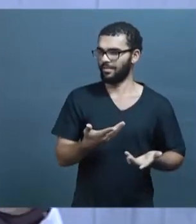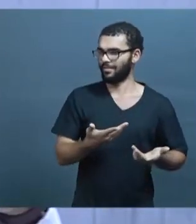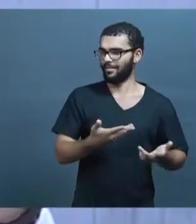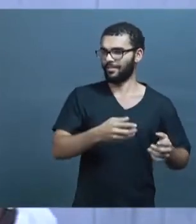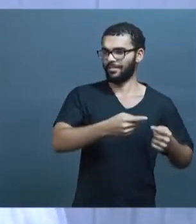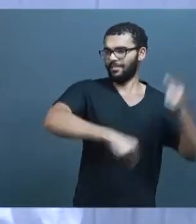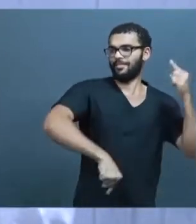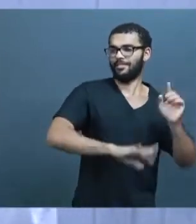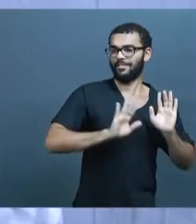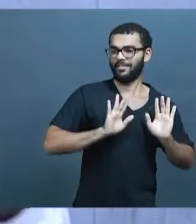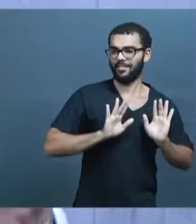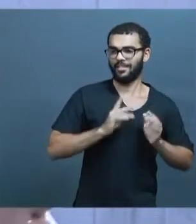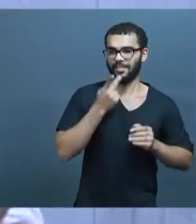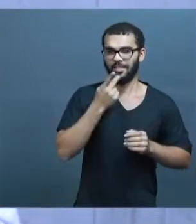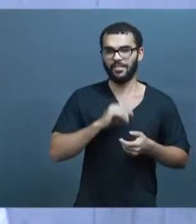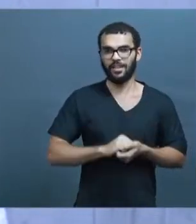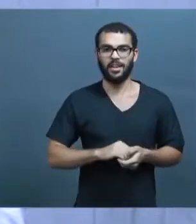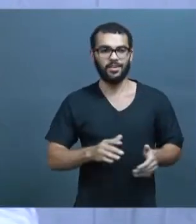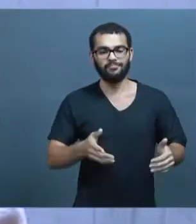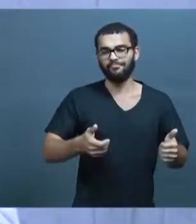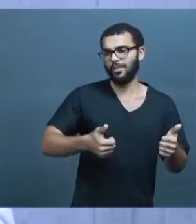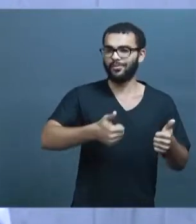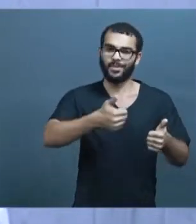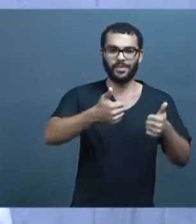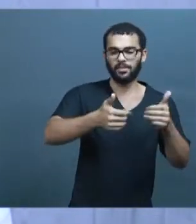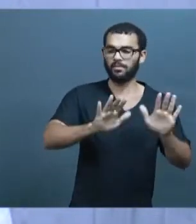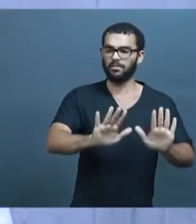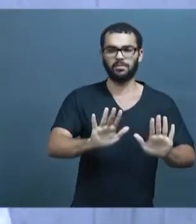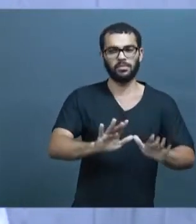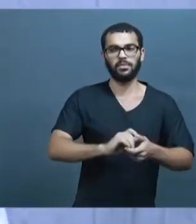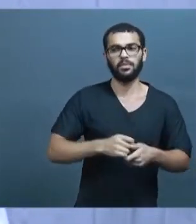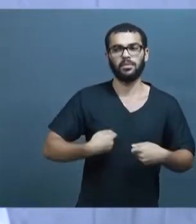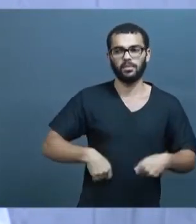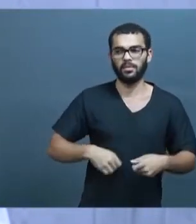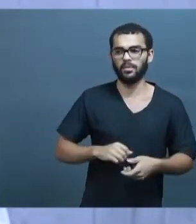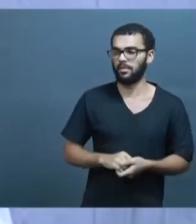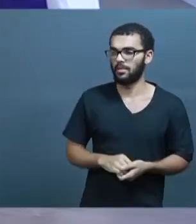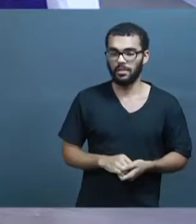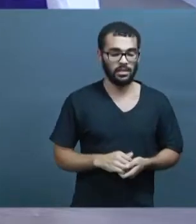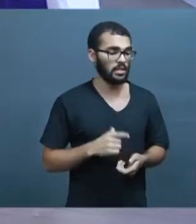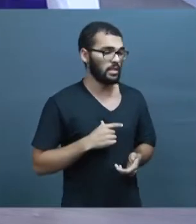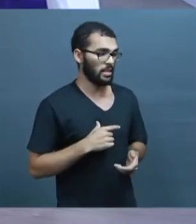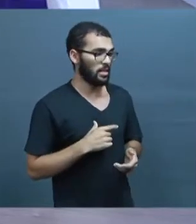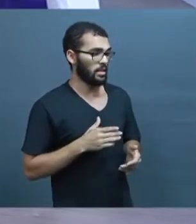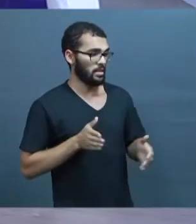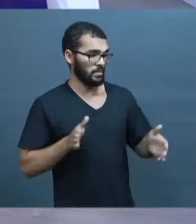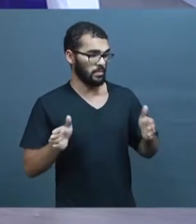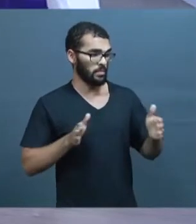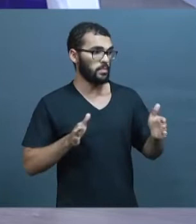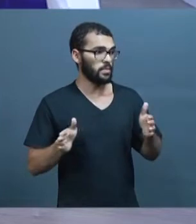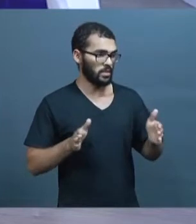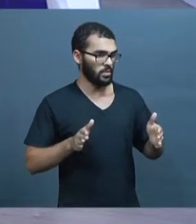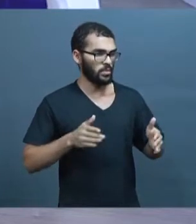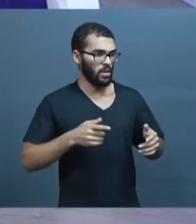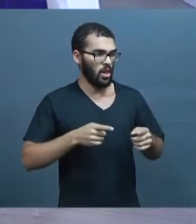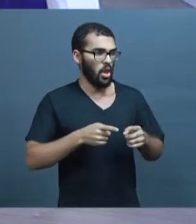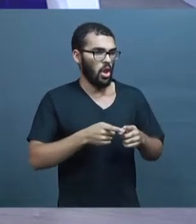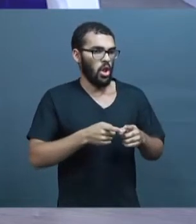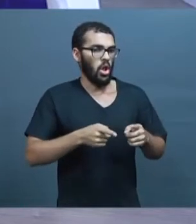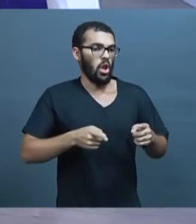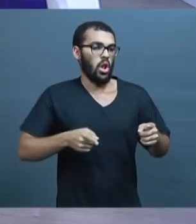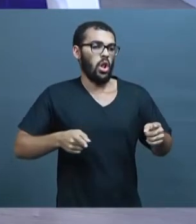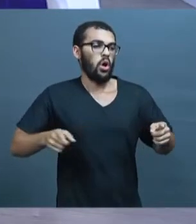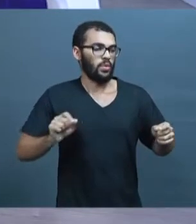será uma maravilha e atacaremos o que precisamos. E isso é um problema muito sério. Haverá um período de transição longo, inclusive. Né? A gente até fala brincando assim,